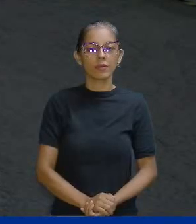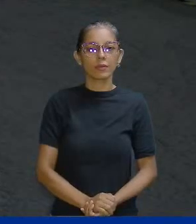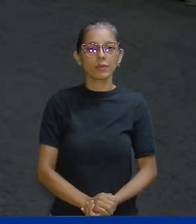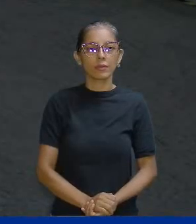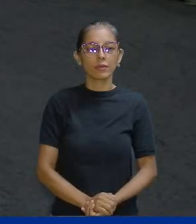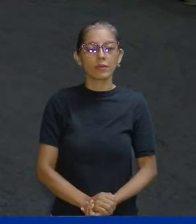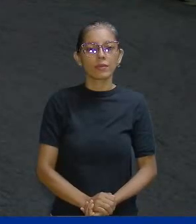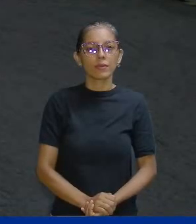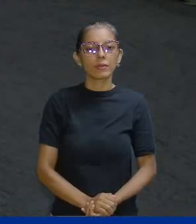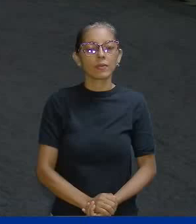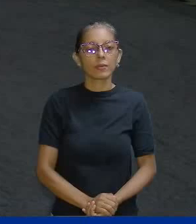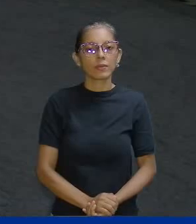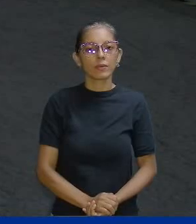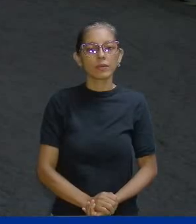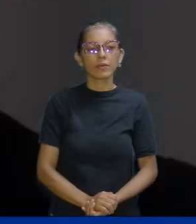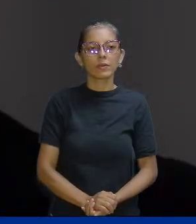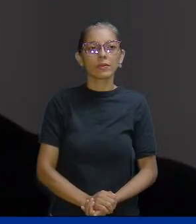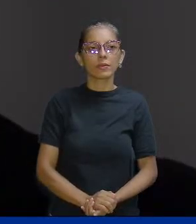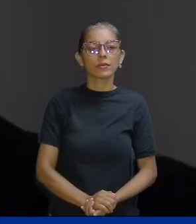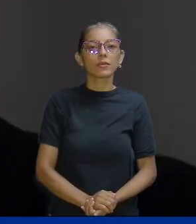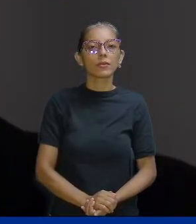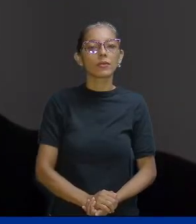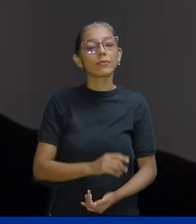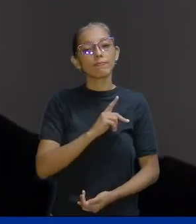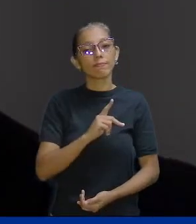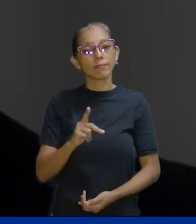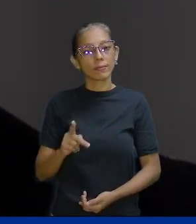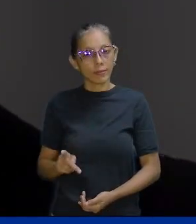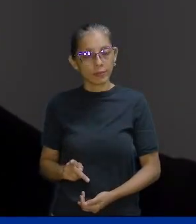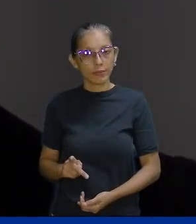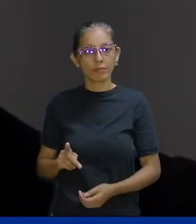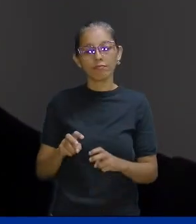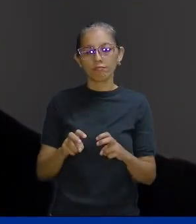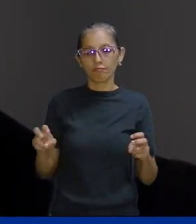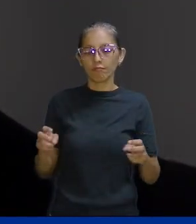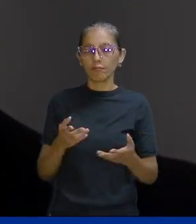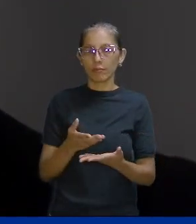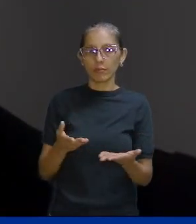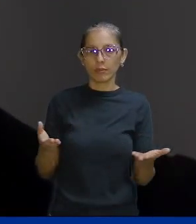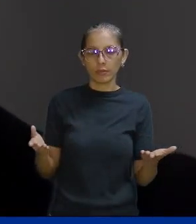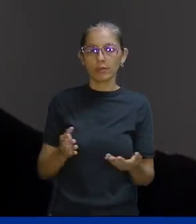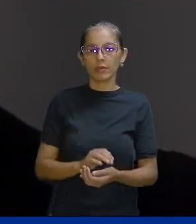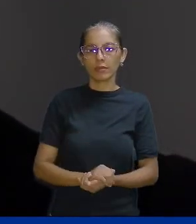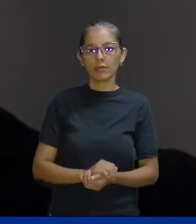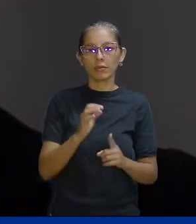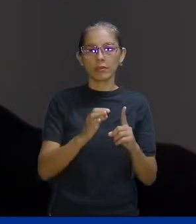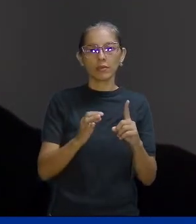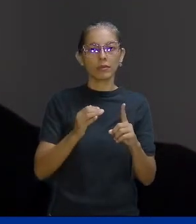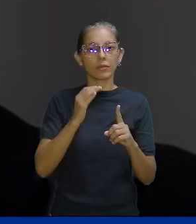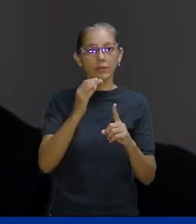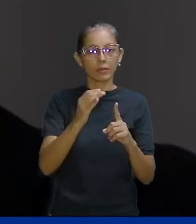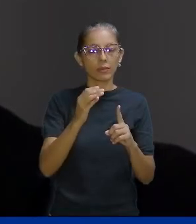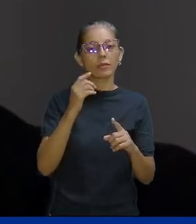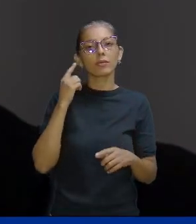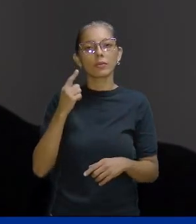Obrigado, senhor presidente. Senhor presidente, eminentes pares, doutora procuradora regional, ilustre advogado. Em ambiente virtual, o juiz